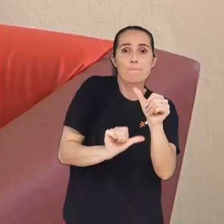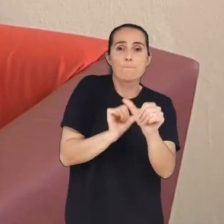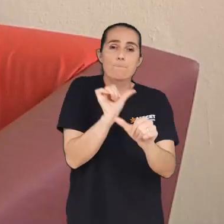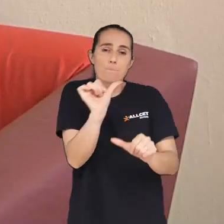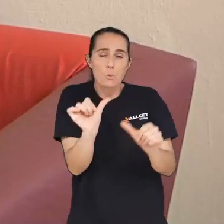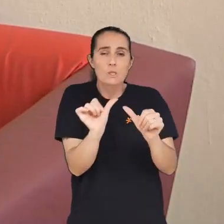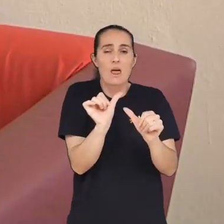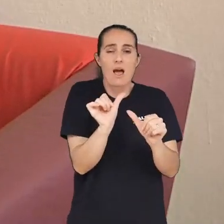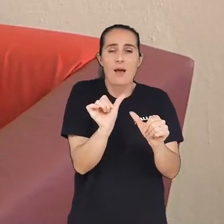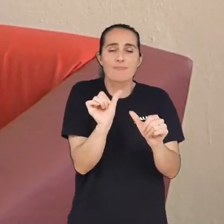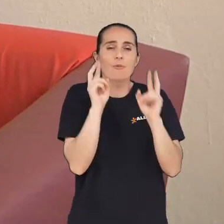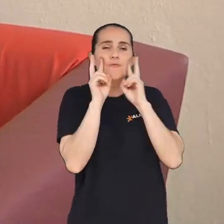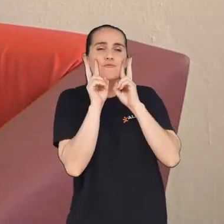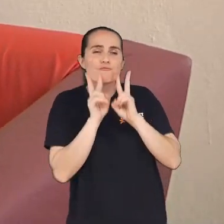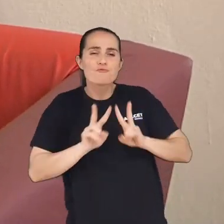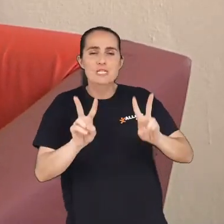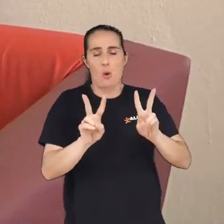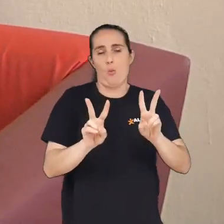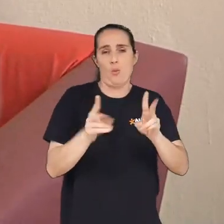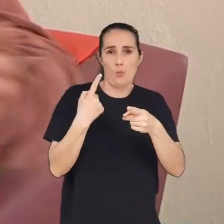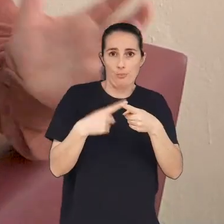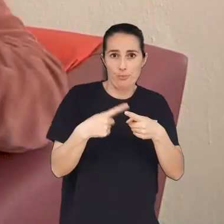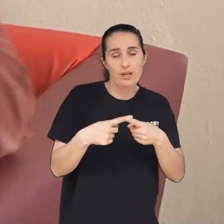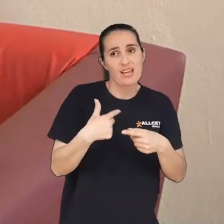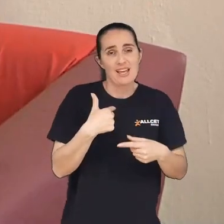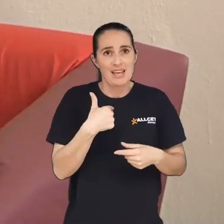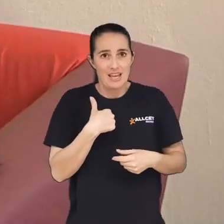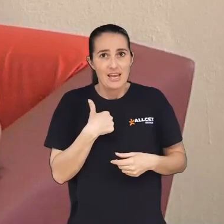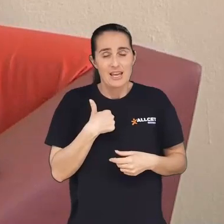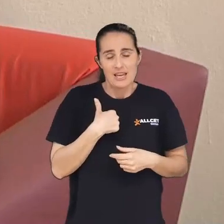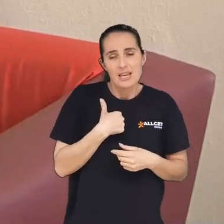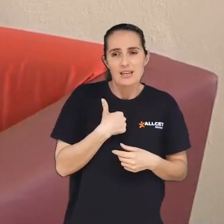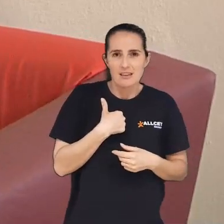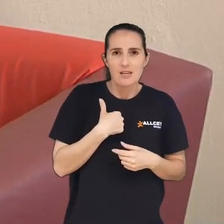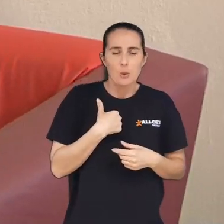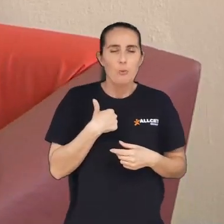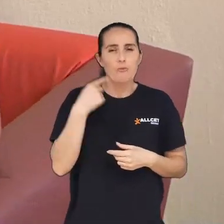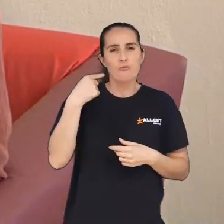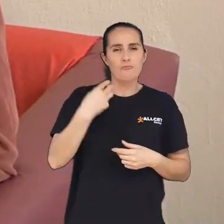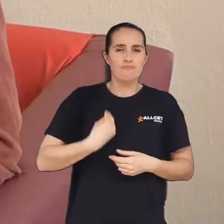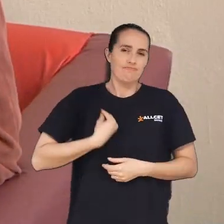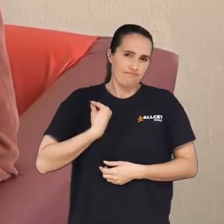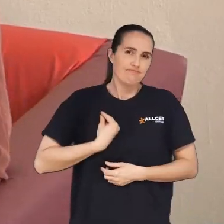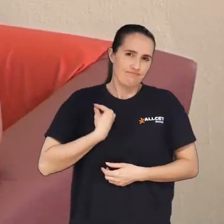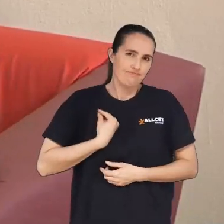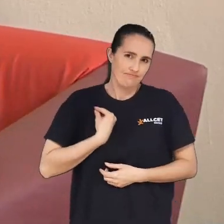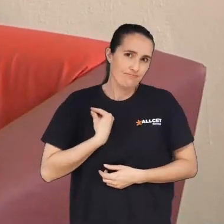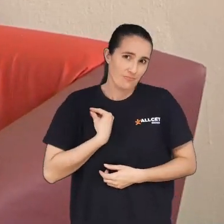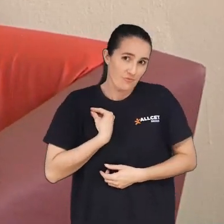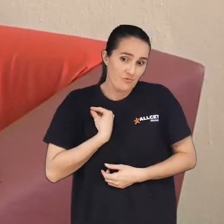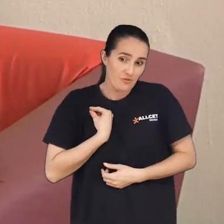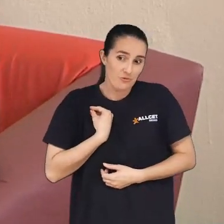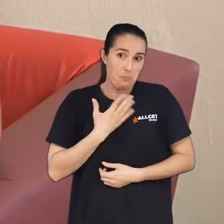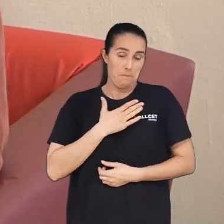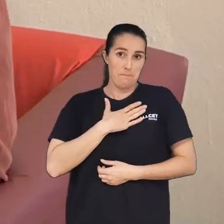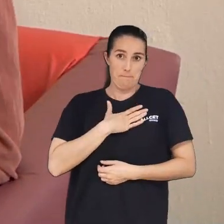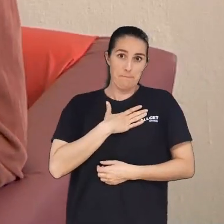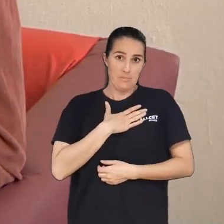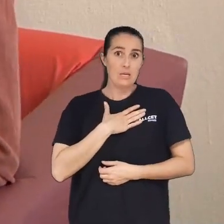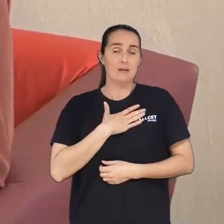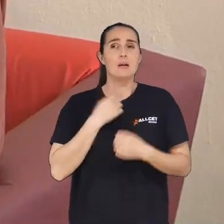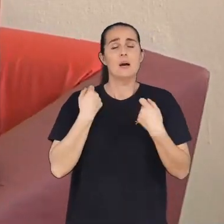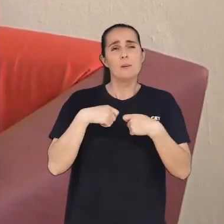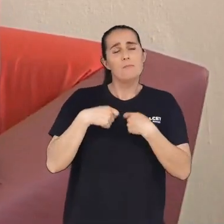tenho numa esfera, numa bola que eu vivo na realidade, e conseguir entender as